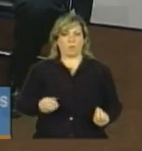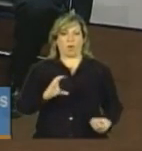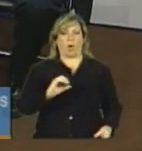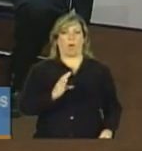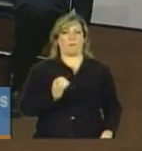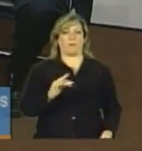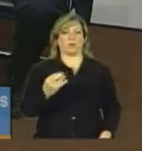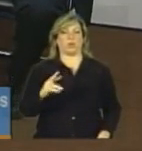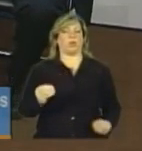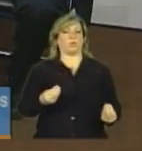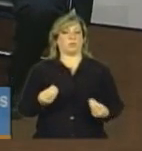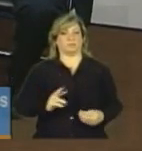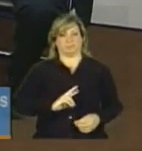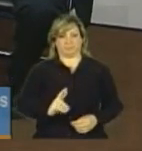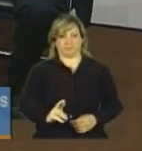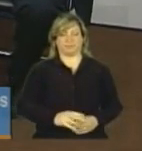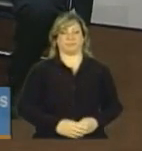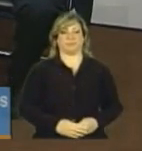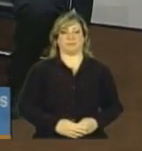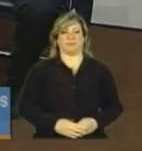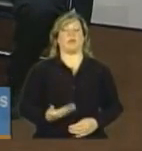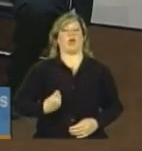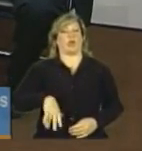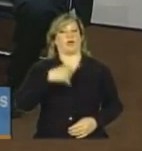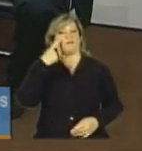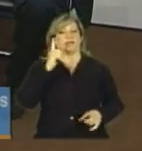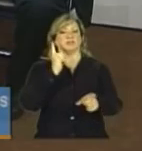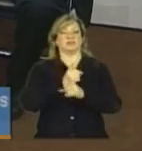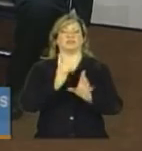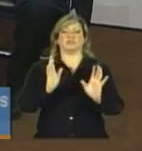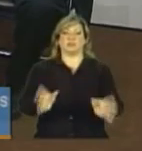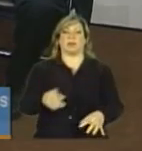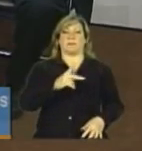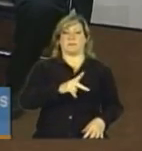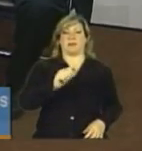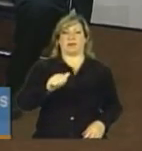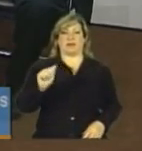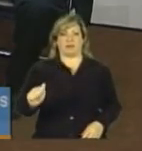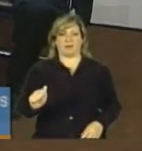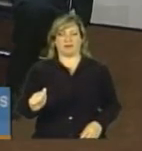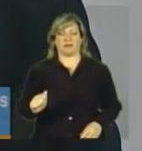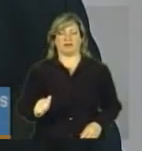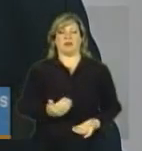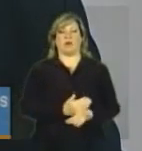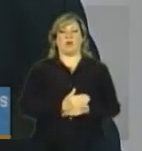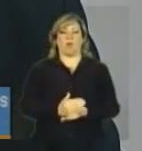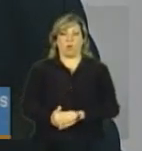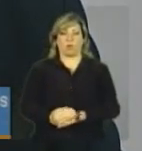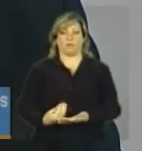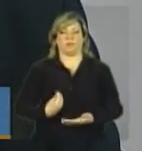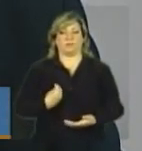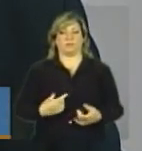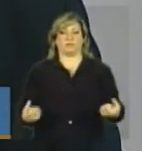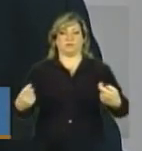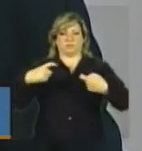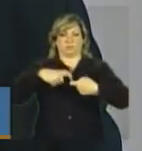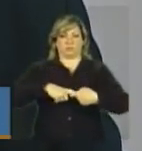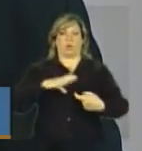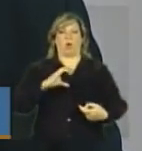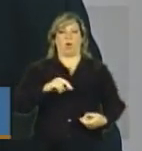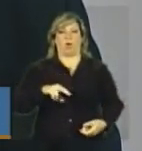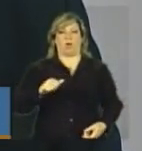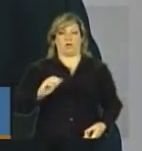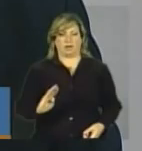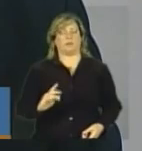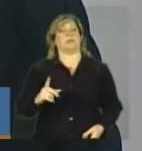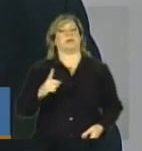mapeamento e nós eh verificamos que o PA hoje eh a partir da execução com a parceria com a CONAB, né,